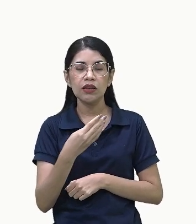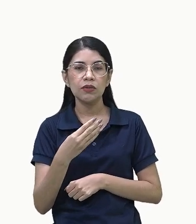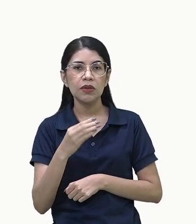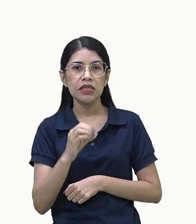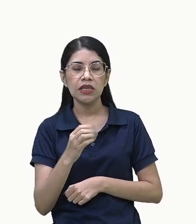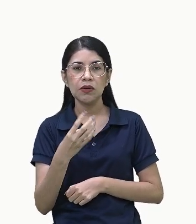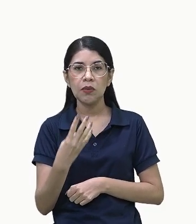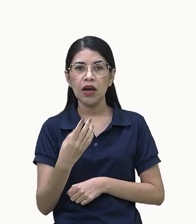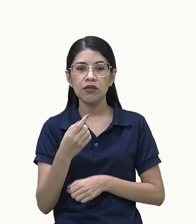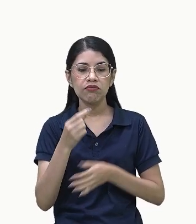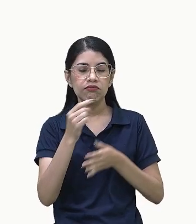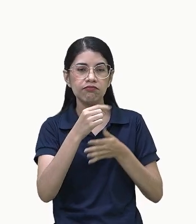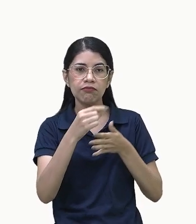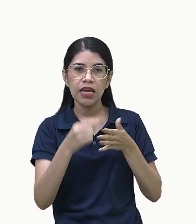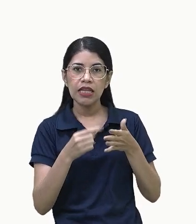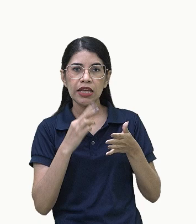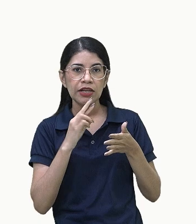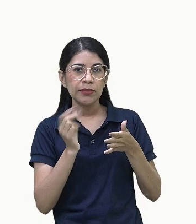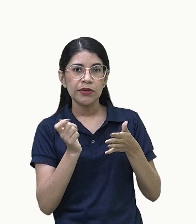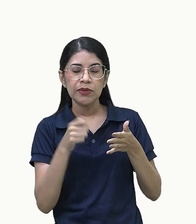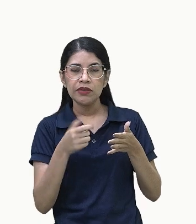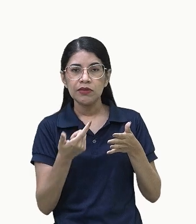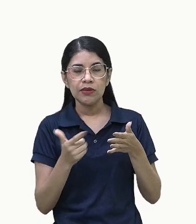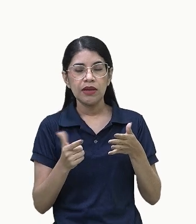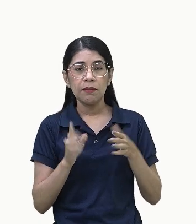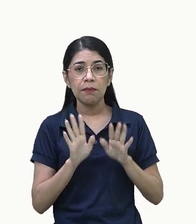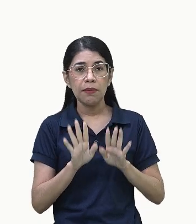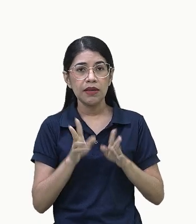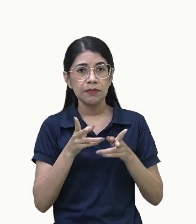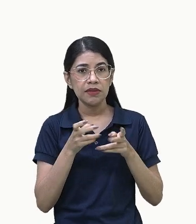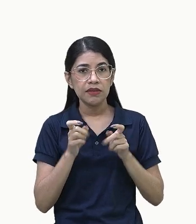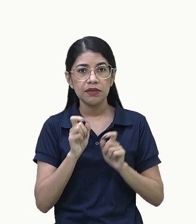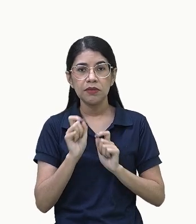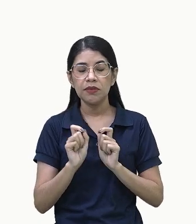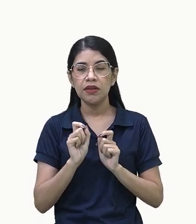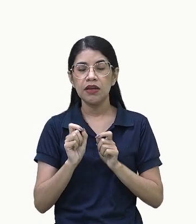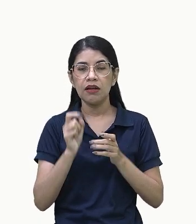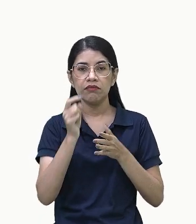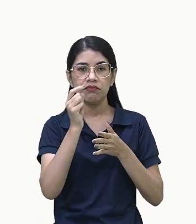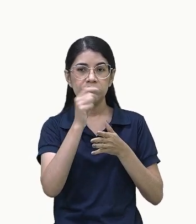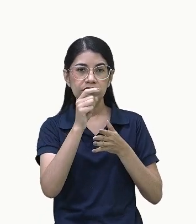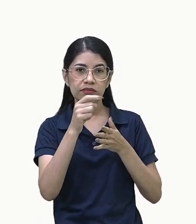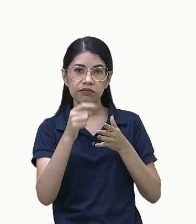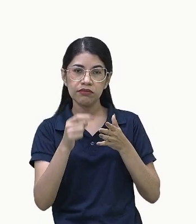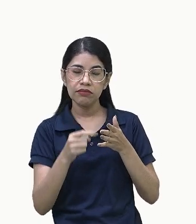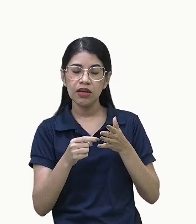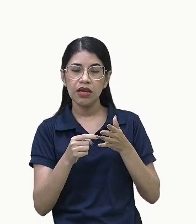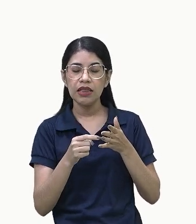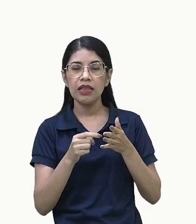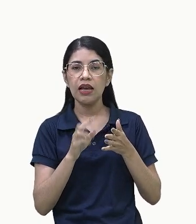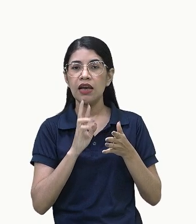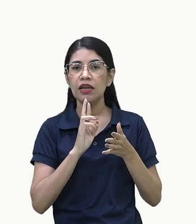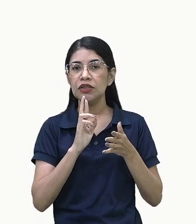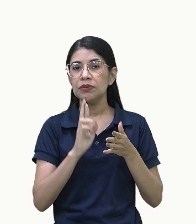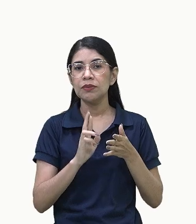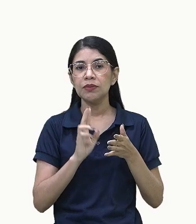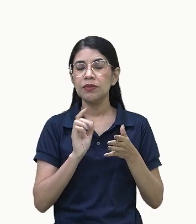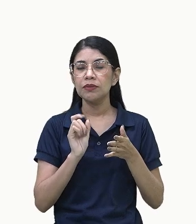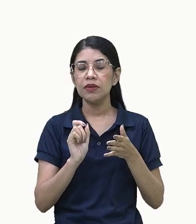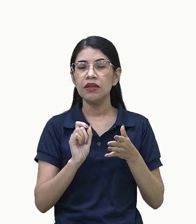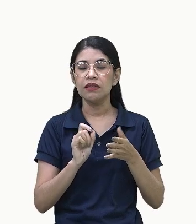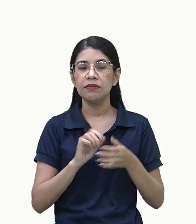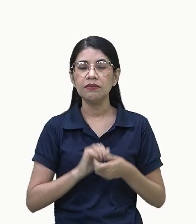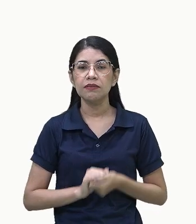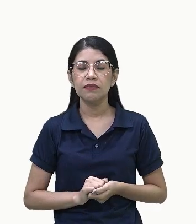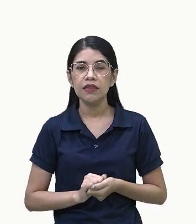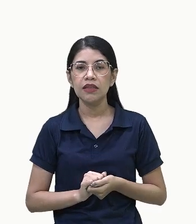0,1404. Por quê? Porque se você reparar bem, as nossas respostas, os nossos resultados, eles estão em